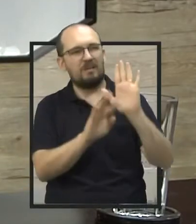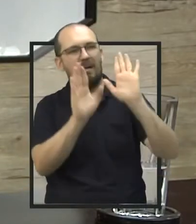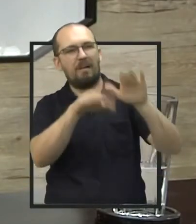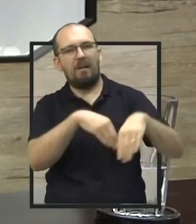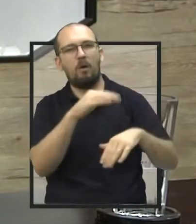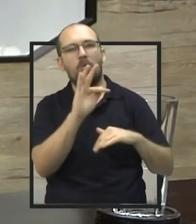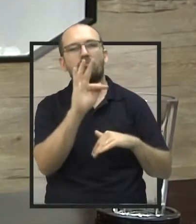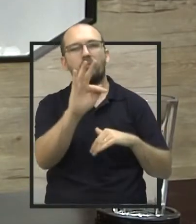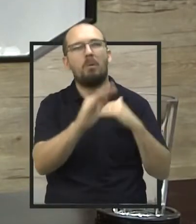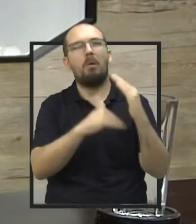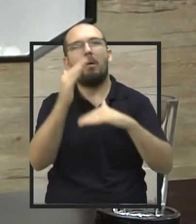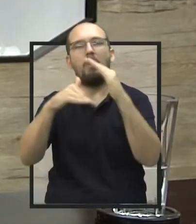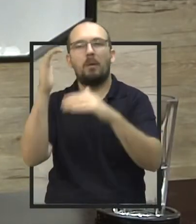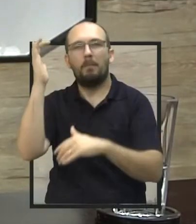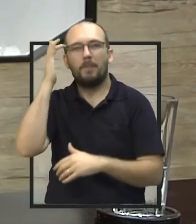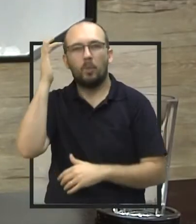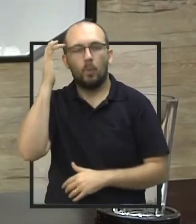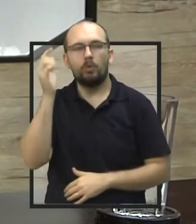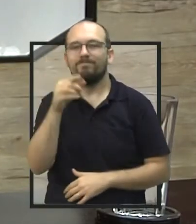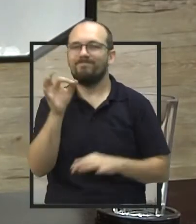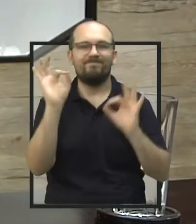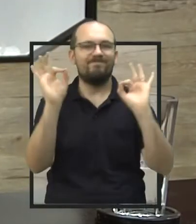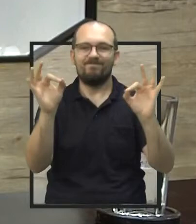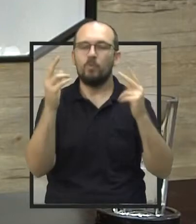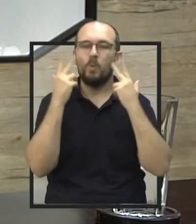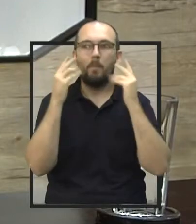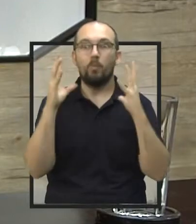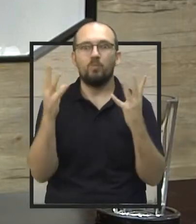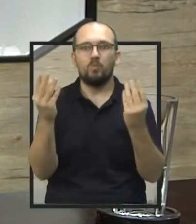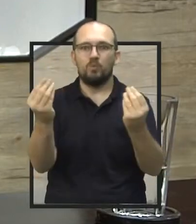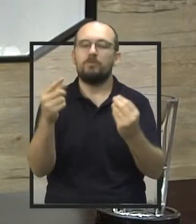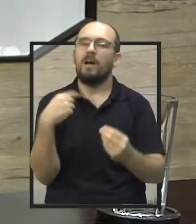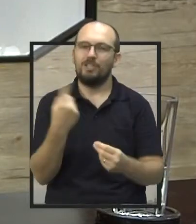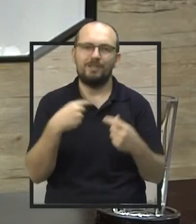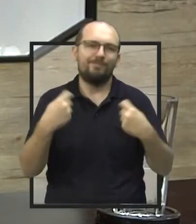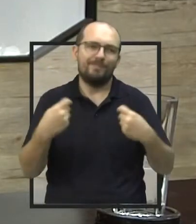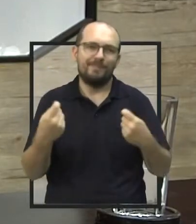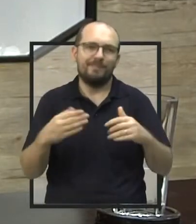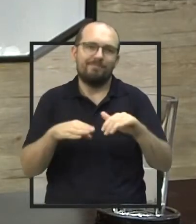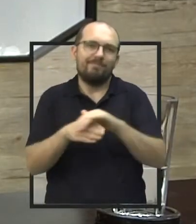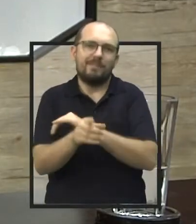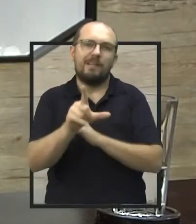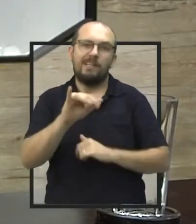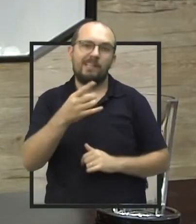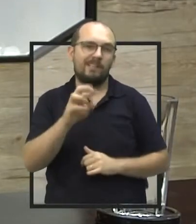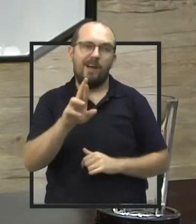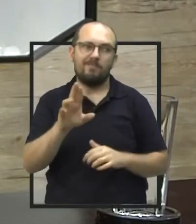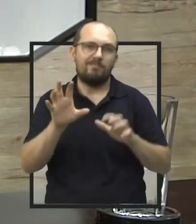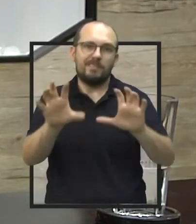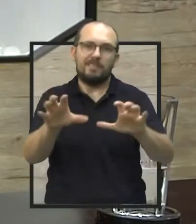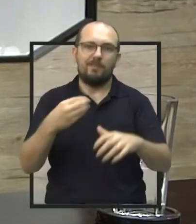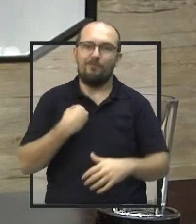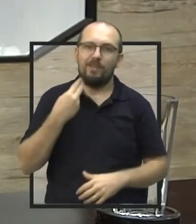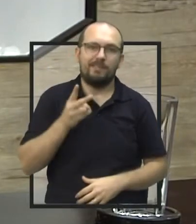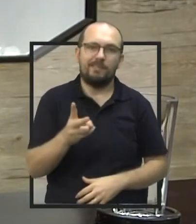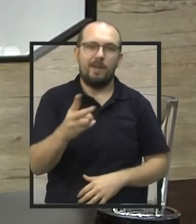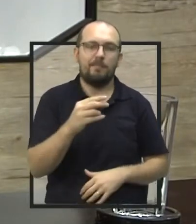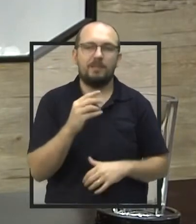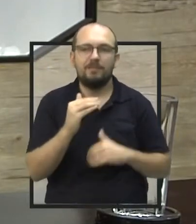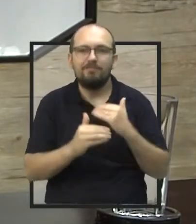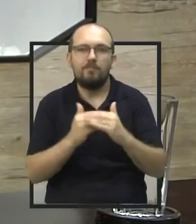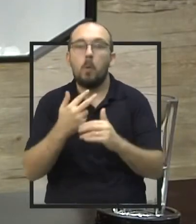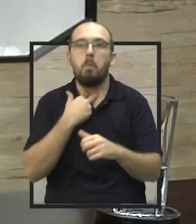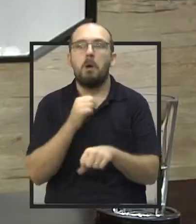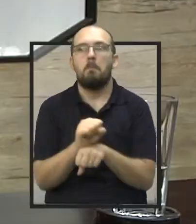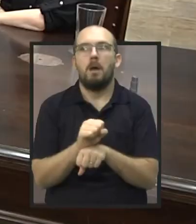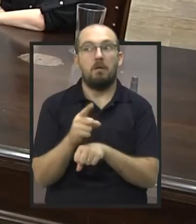não escreva, porque a gente se autocritica muito. Isso aconteceu muito no começo, né? Eu sempre fui meio cara de pau, sempre escrevi e jogava